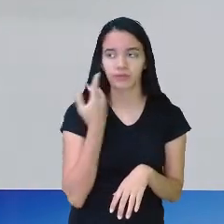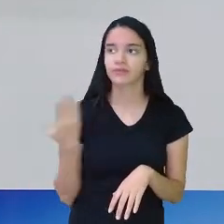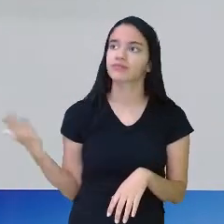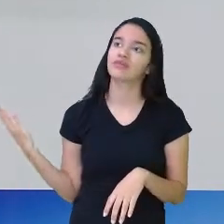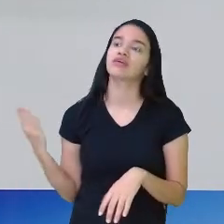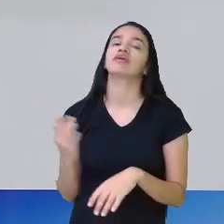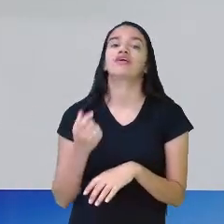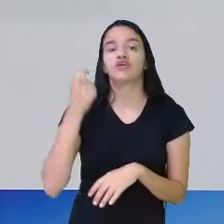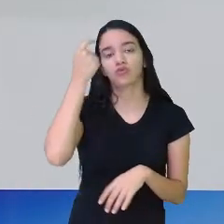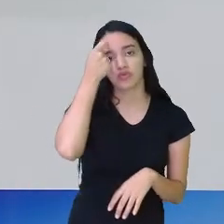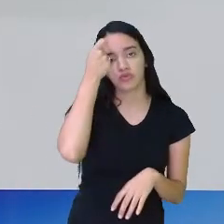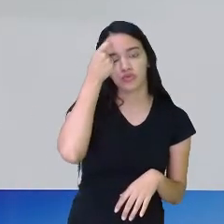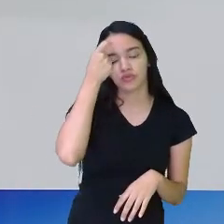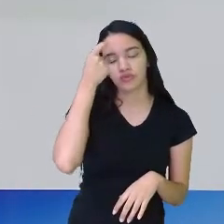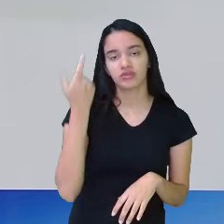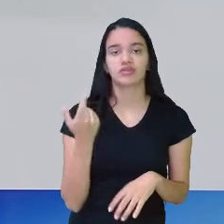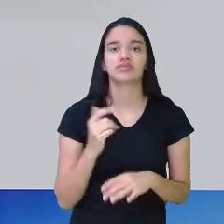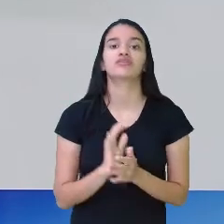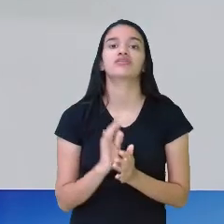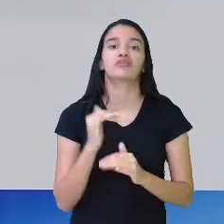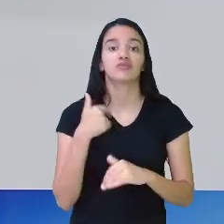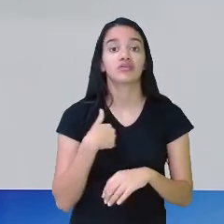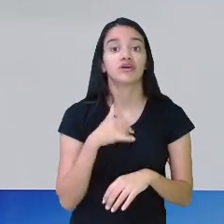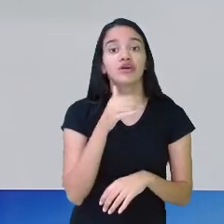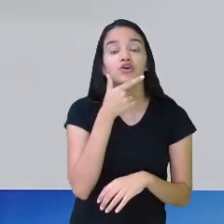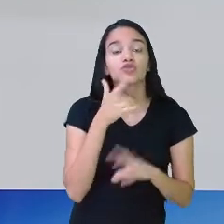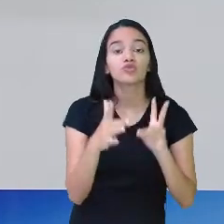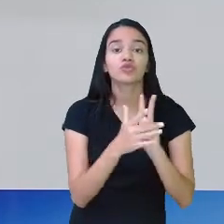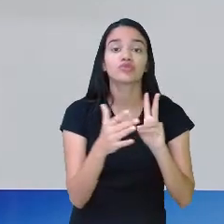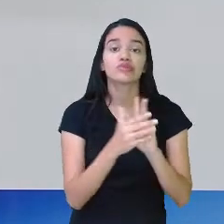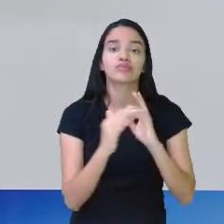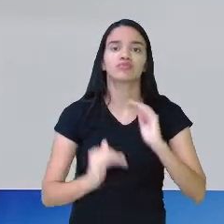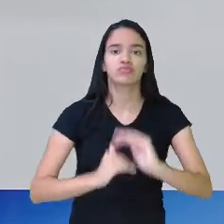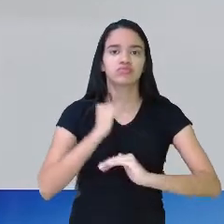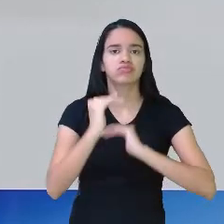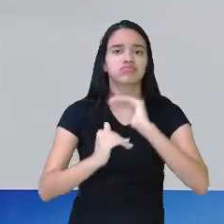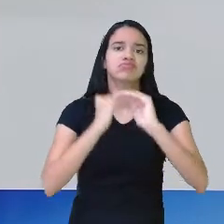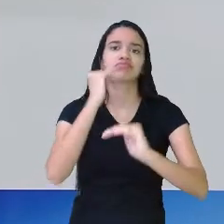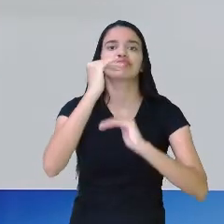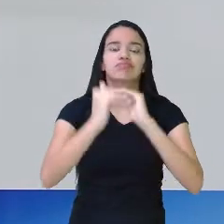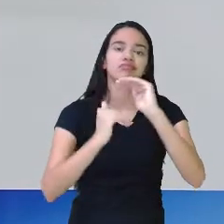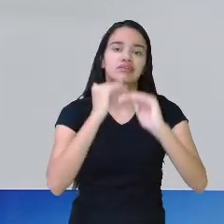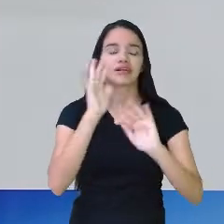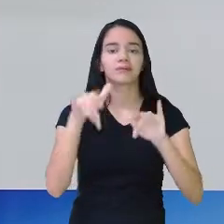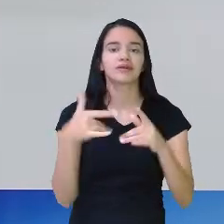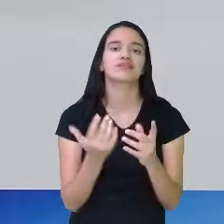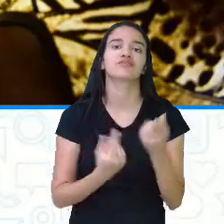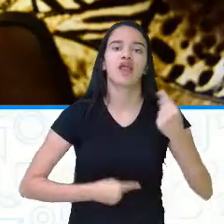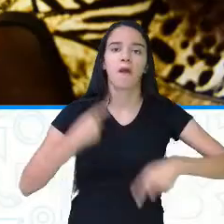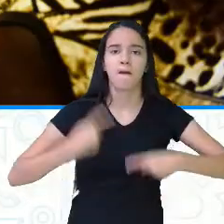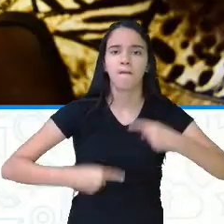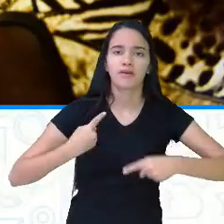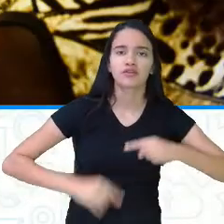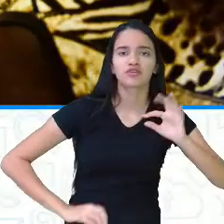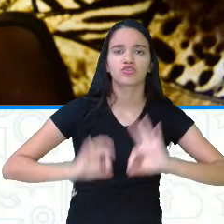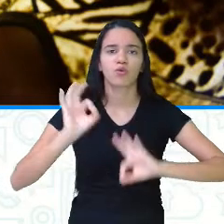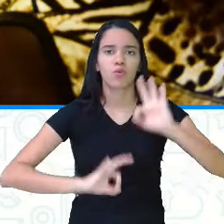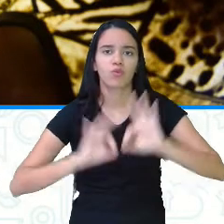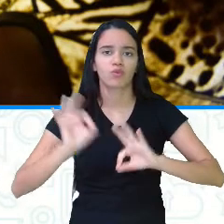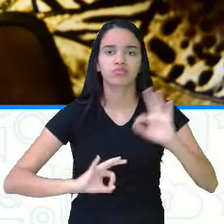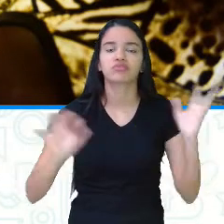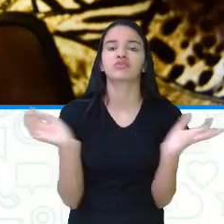A conscientização dos índios cresce e eles adquirem mais influência política, se organizam em grupos